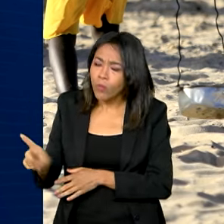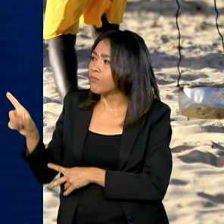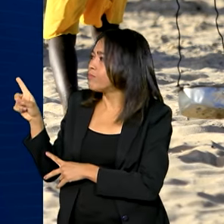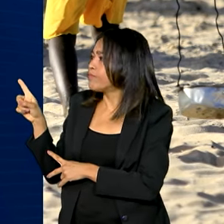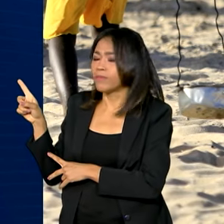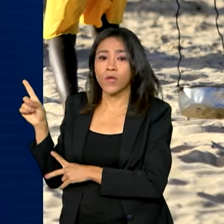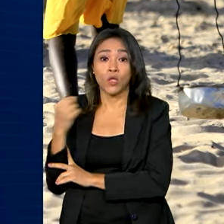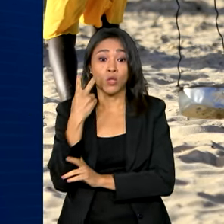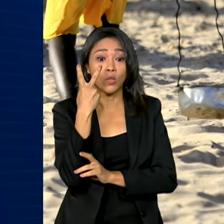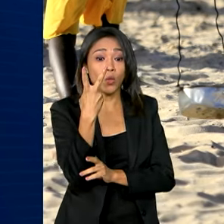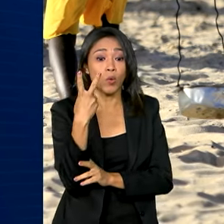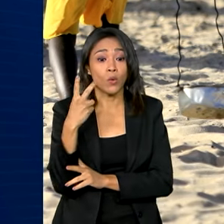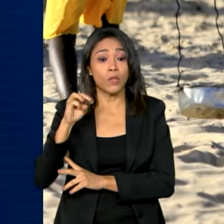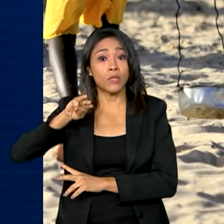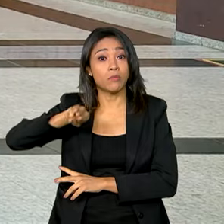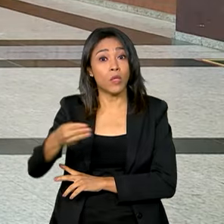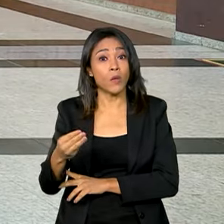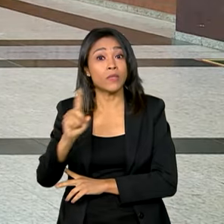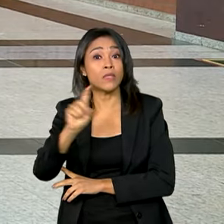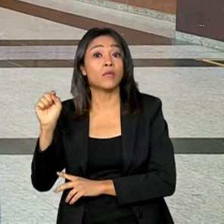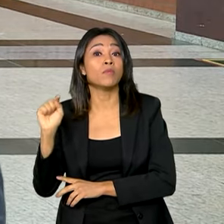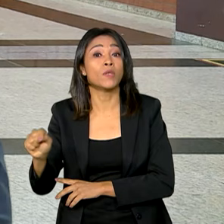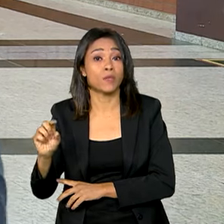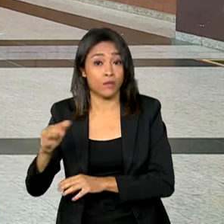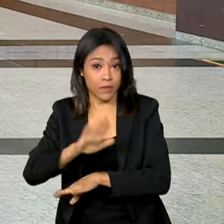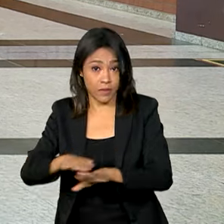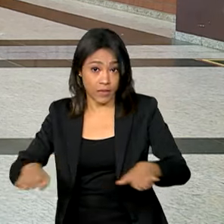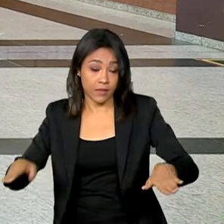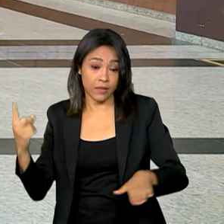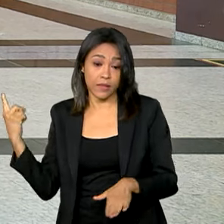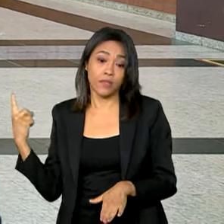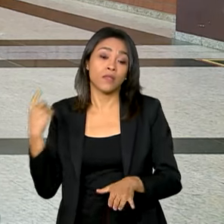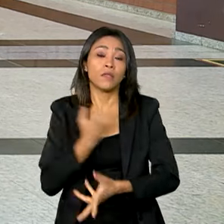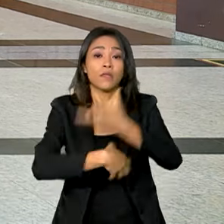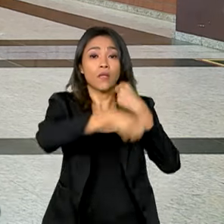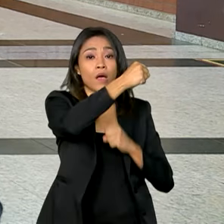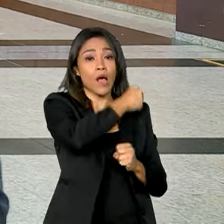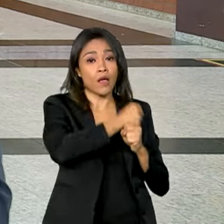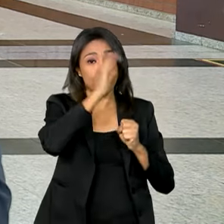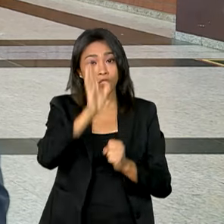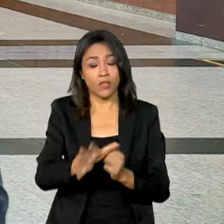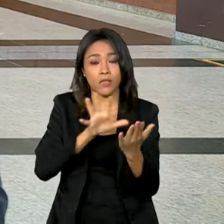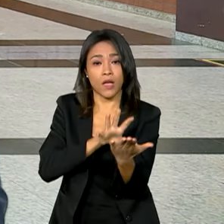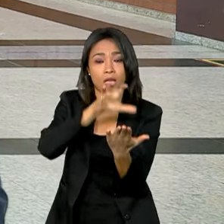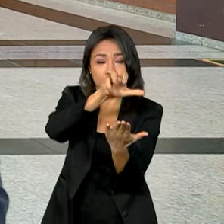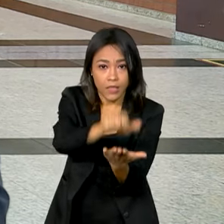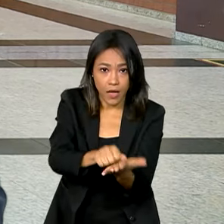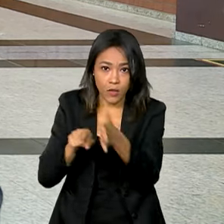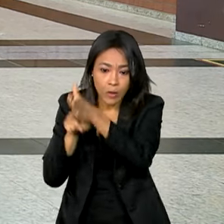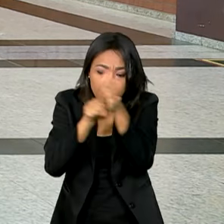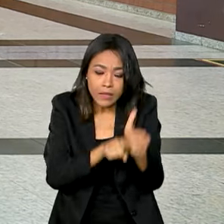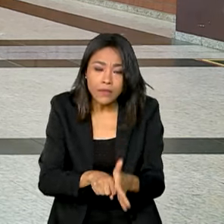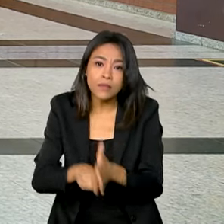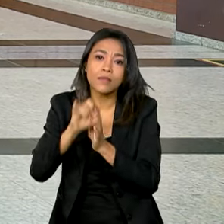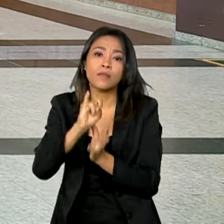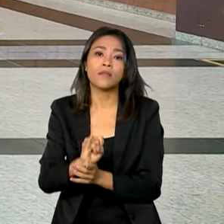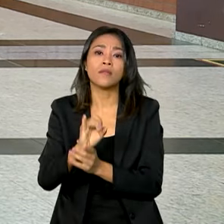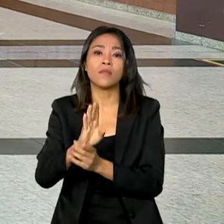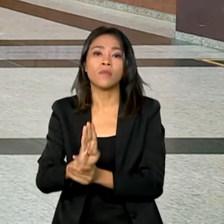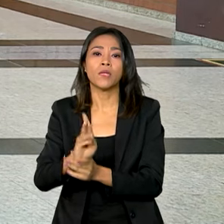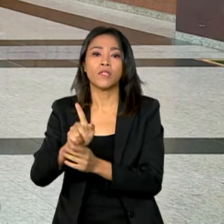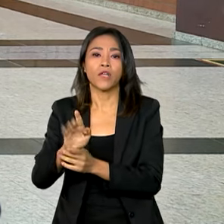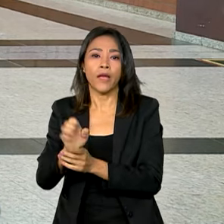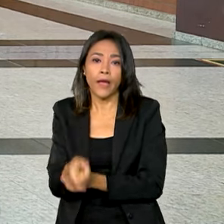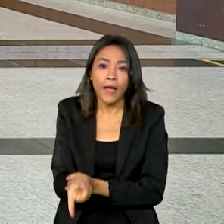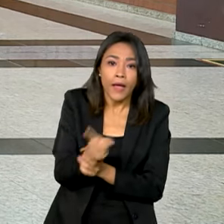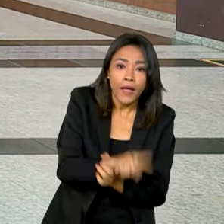2 milhões e 100 mil crianças. Ano passado foi registrado o menor índice da série histórica do IBGE. Os dados da PNAD